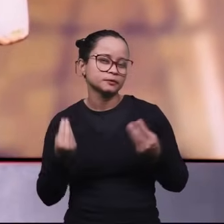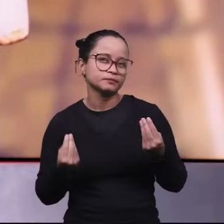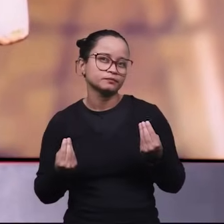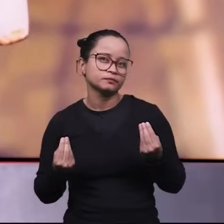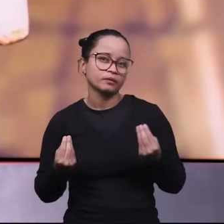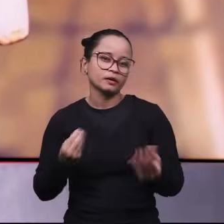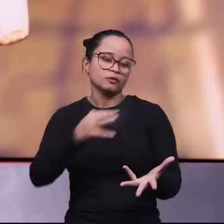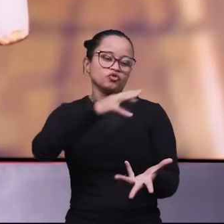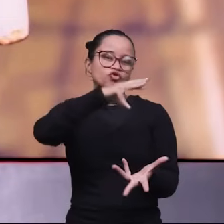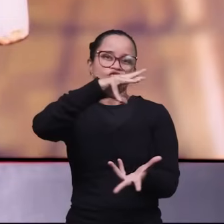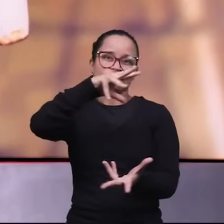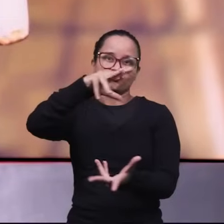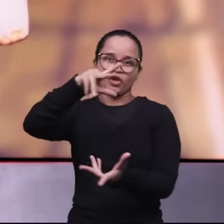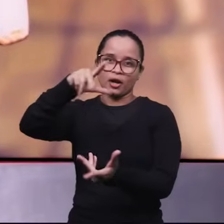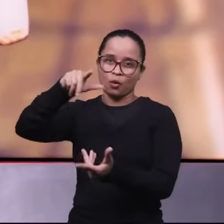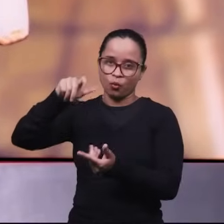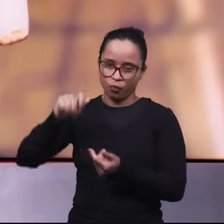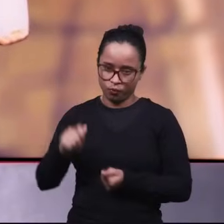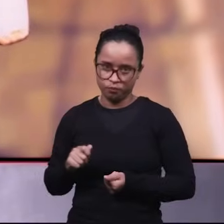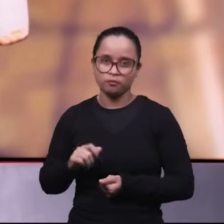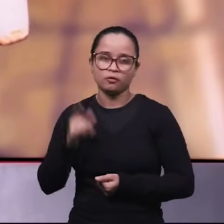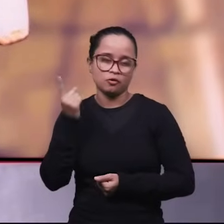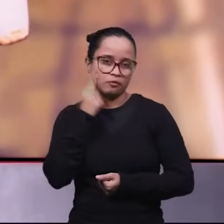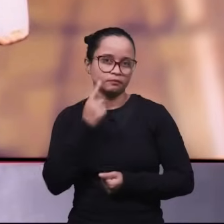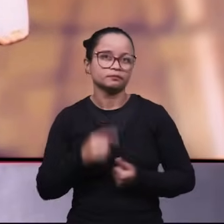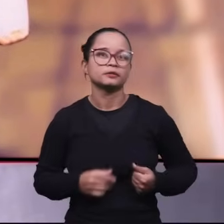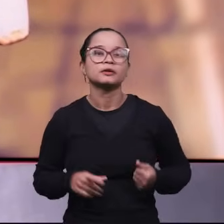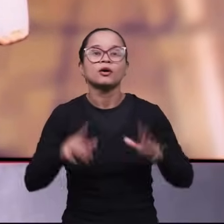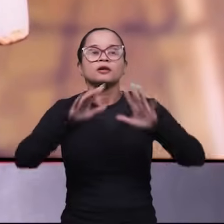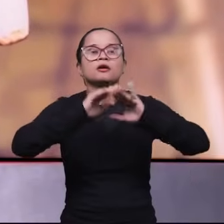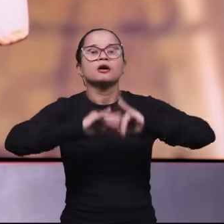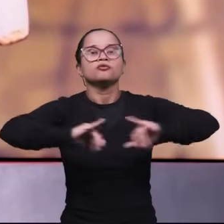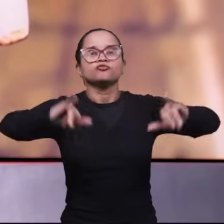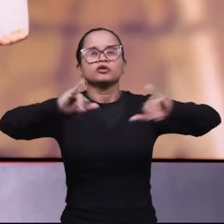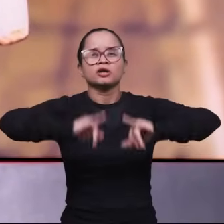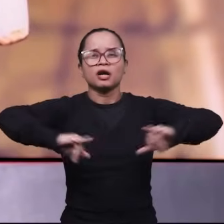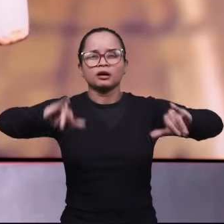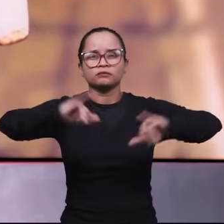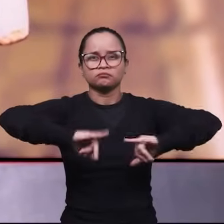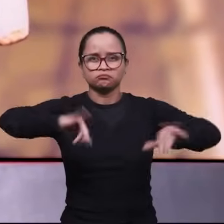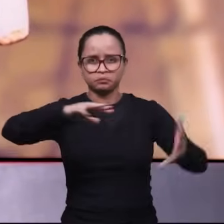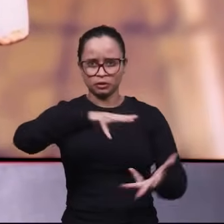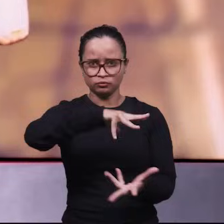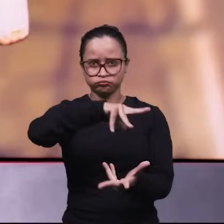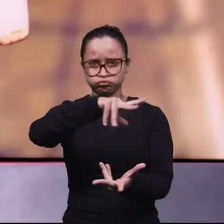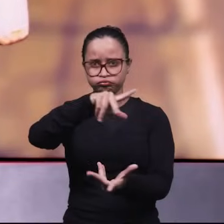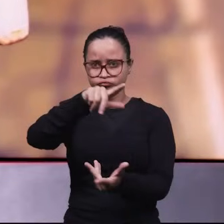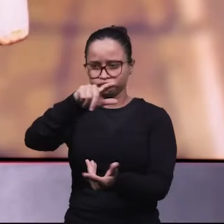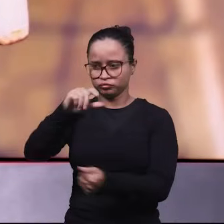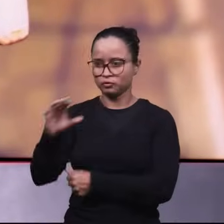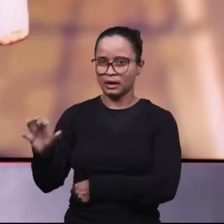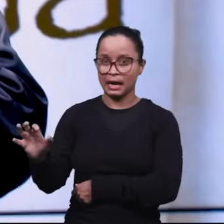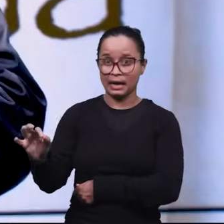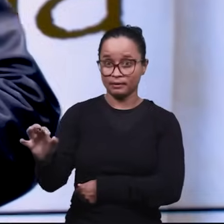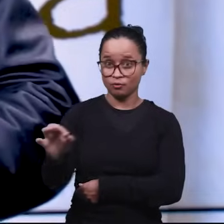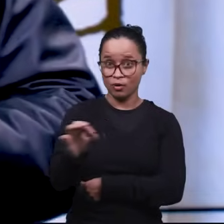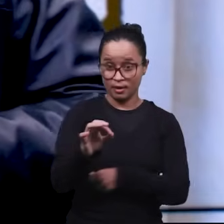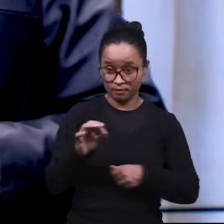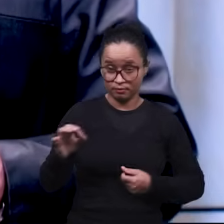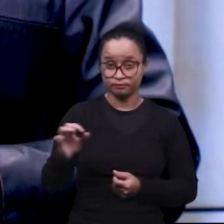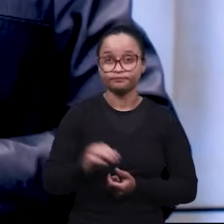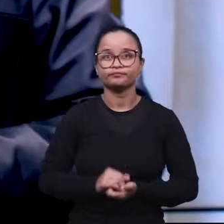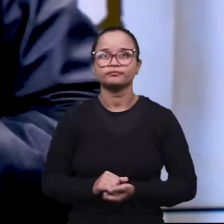forma global. Então, eles que divulgaram para o mundo inteiro as moedas.